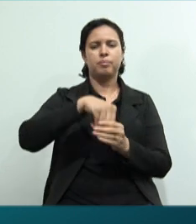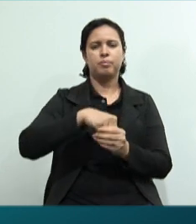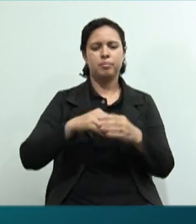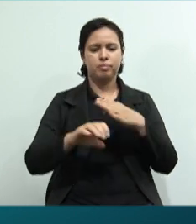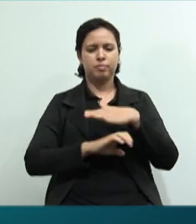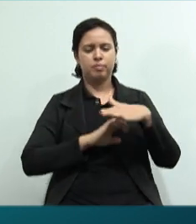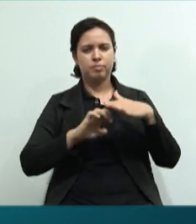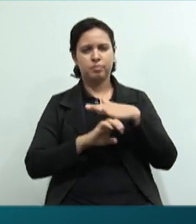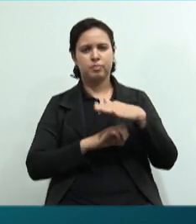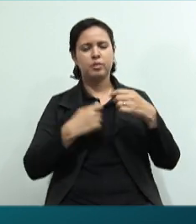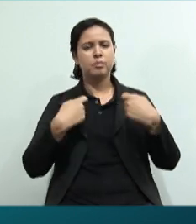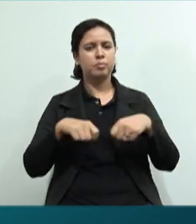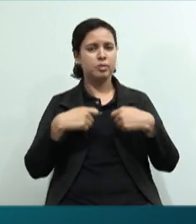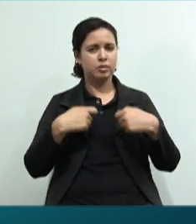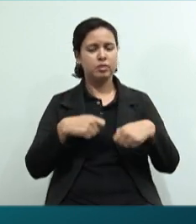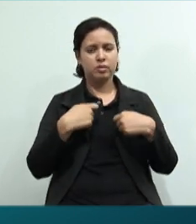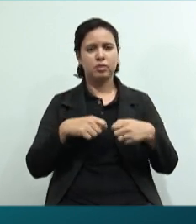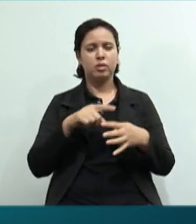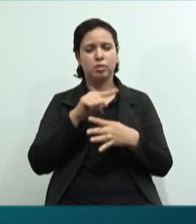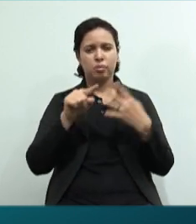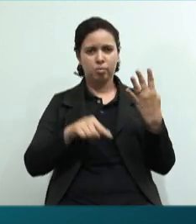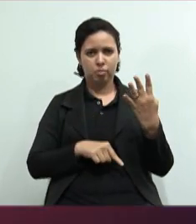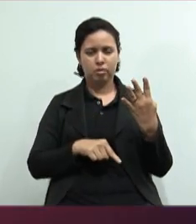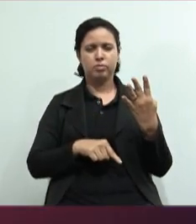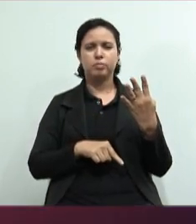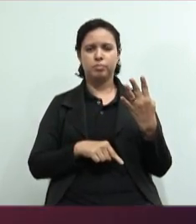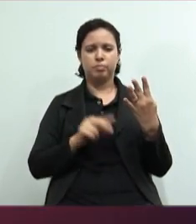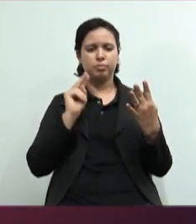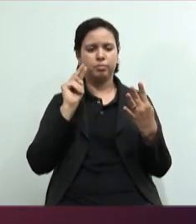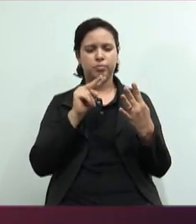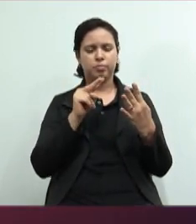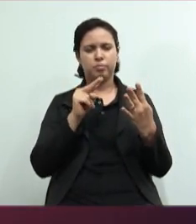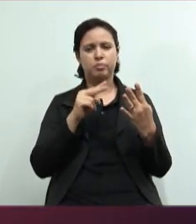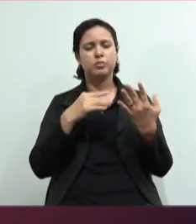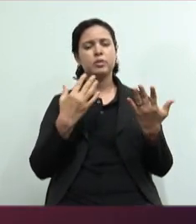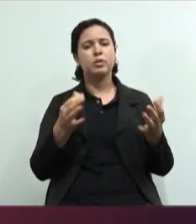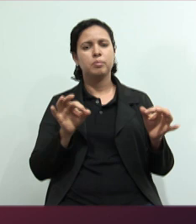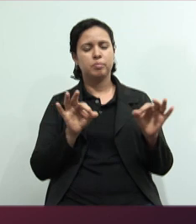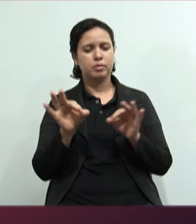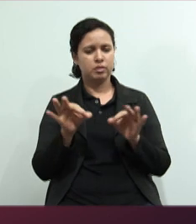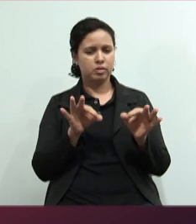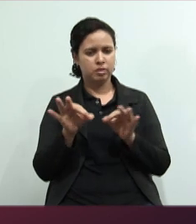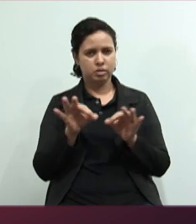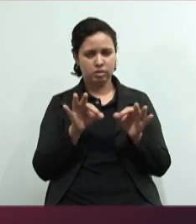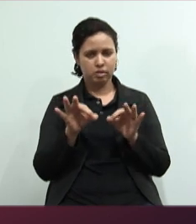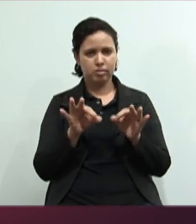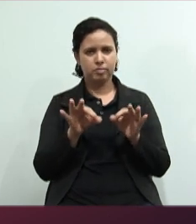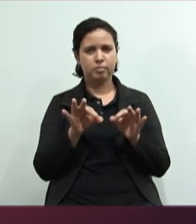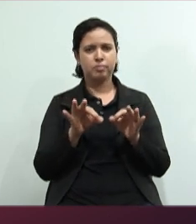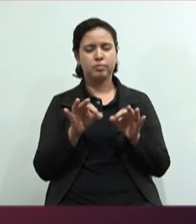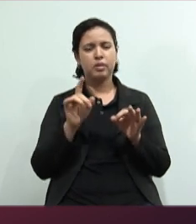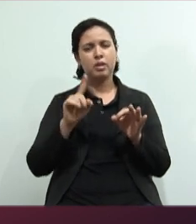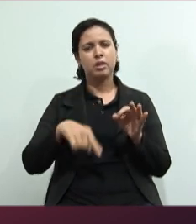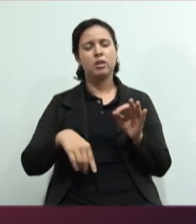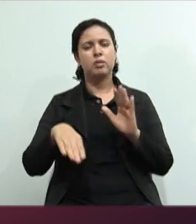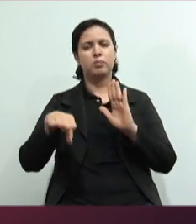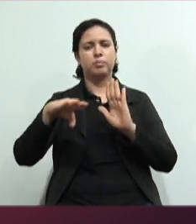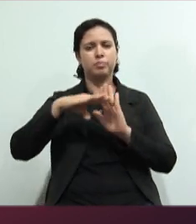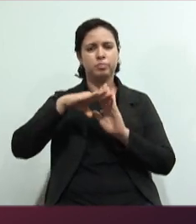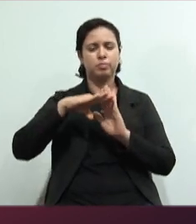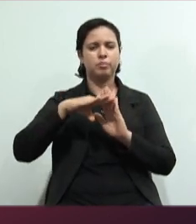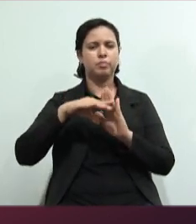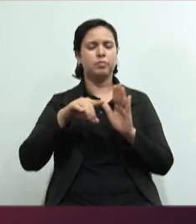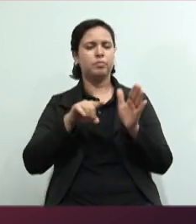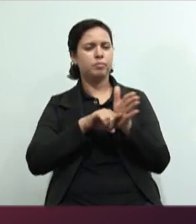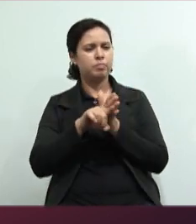seja conduzido seguindo essas 4 fases. Plan, de planejar em português. É uma etapa em que se analisa